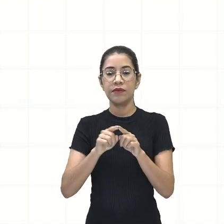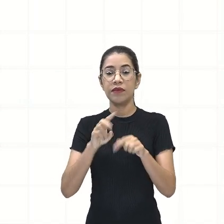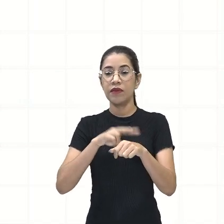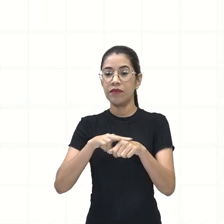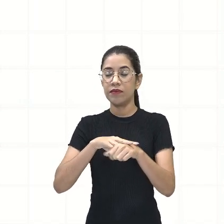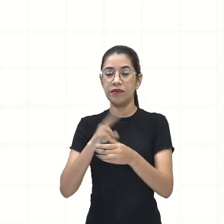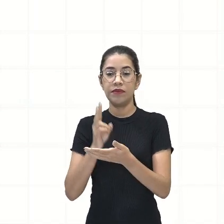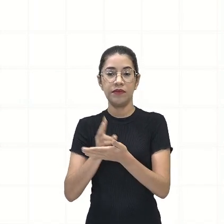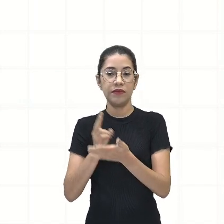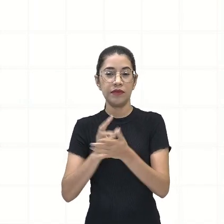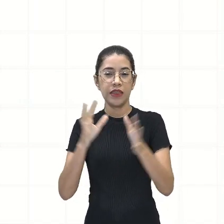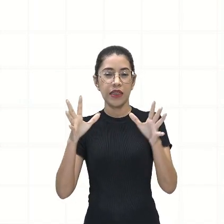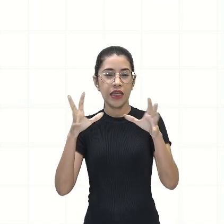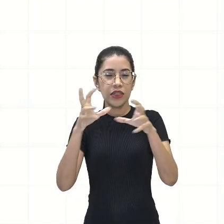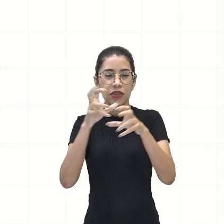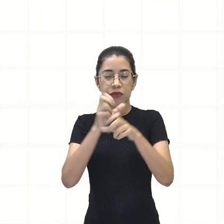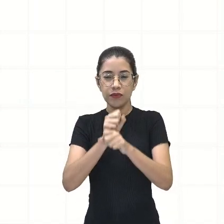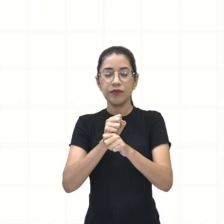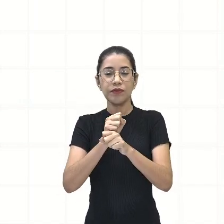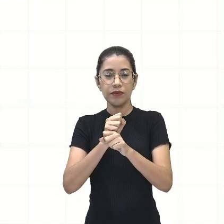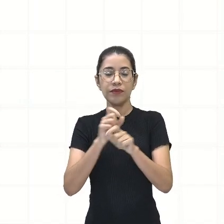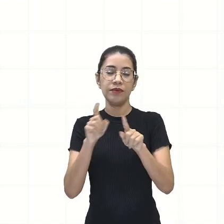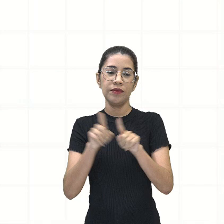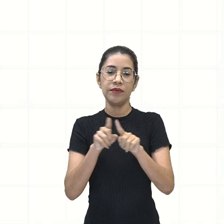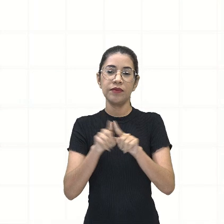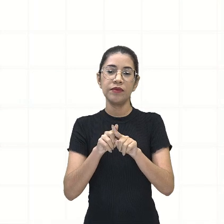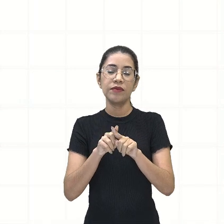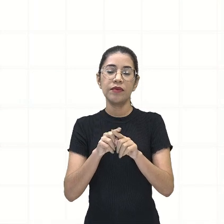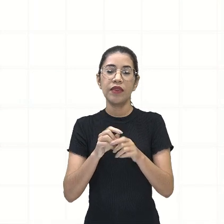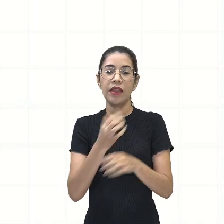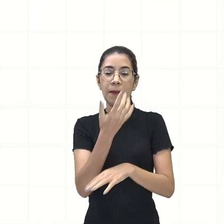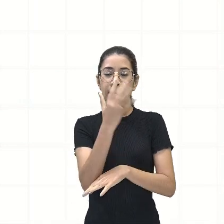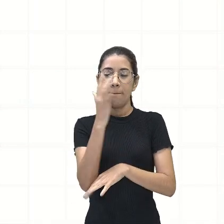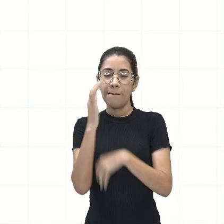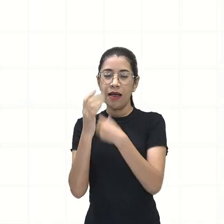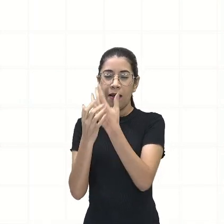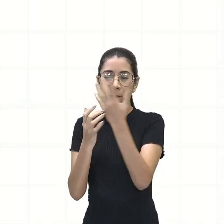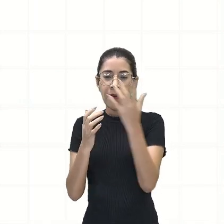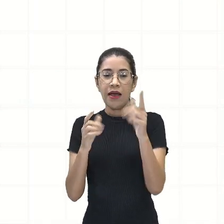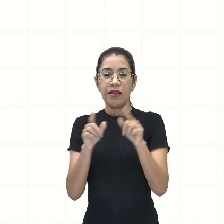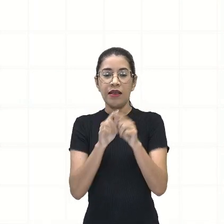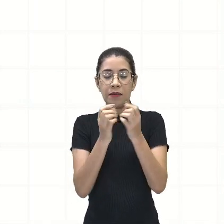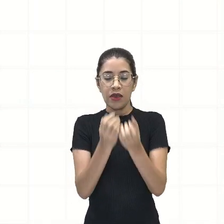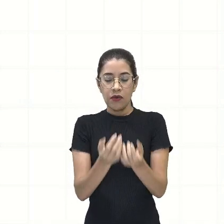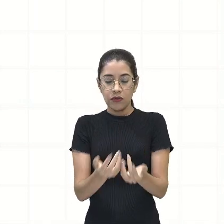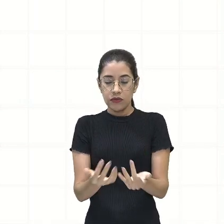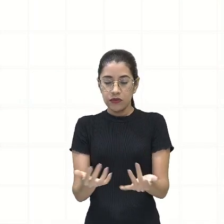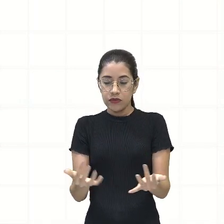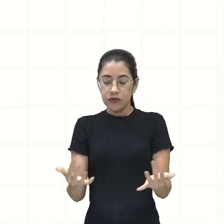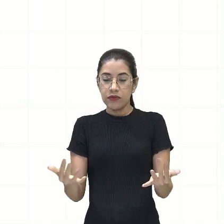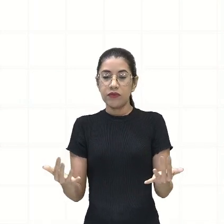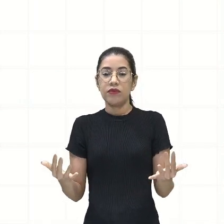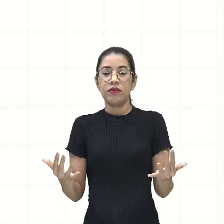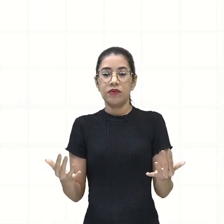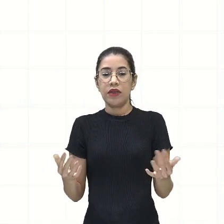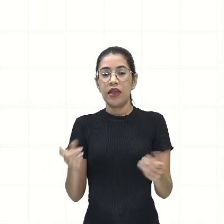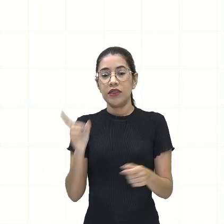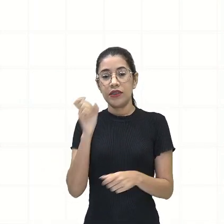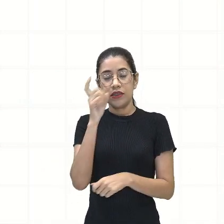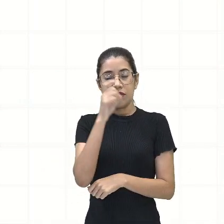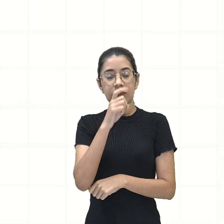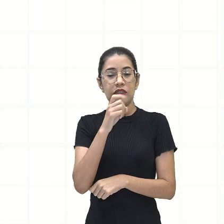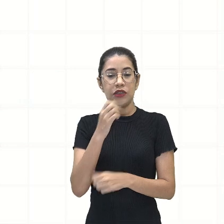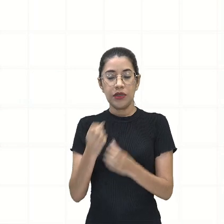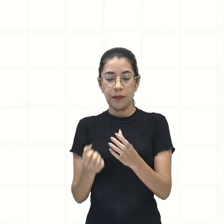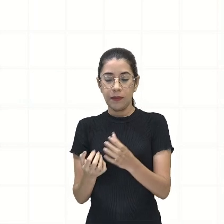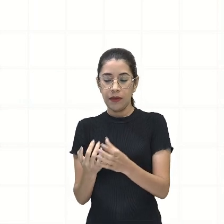mata fechada, né, e escura, onde a vegetação rasteira, ela já vai ter um pouco mais de dificuldade aí de